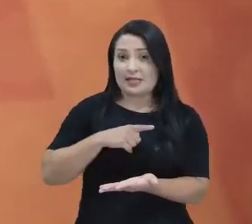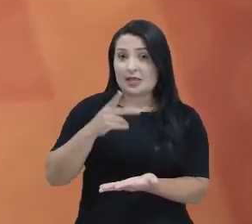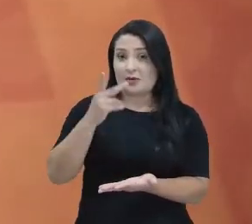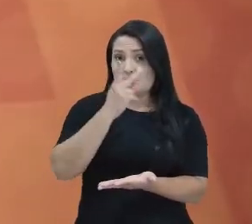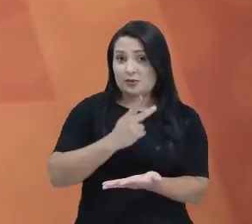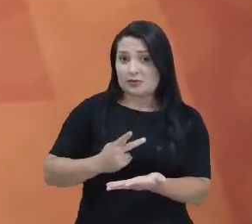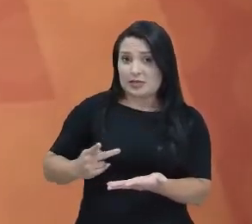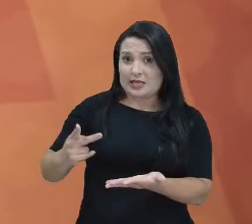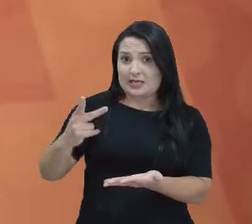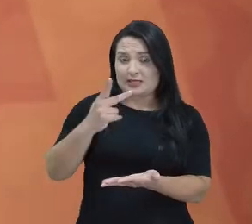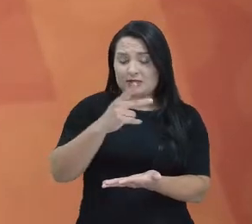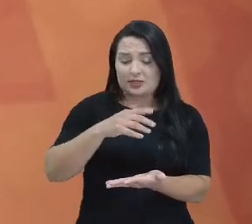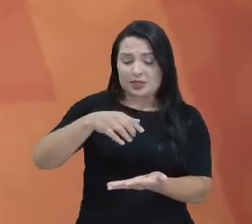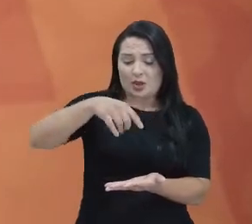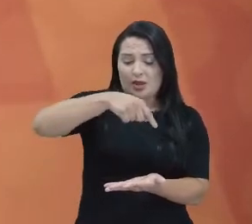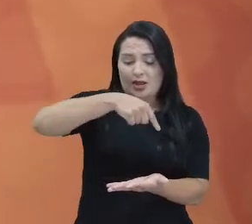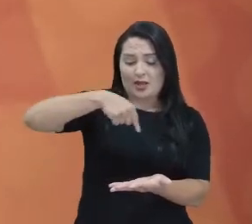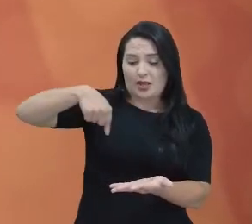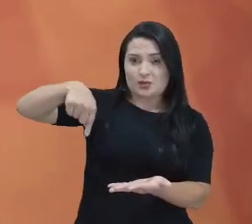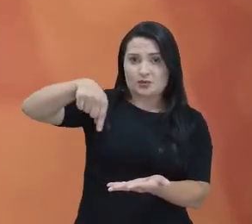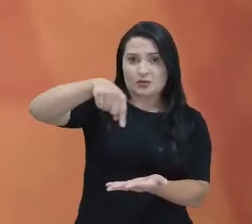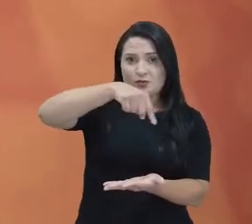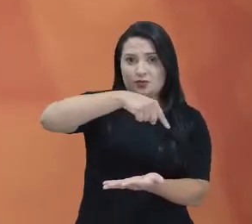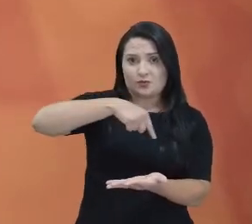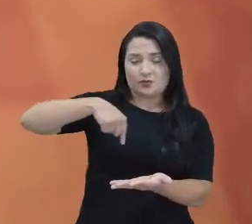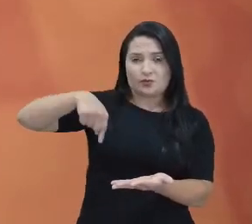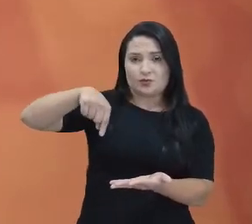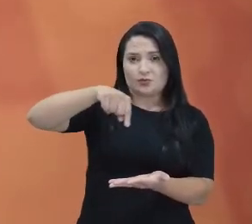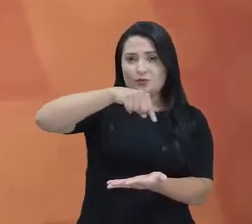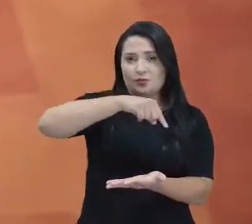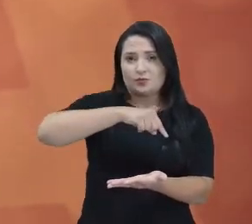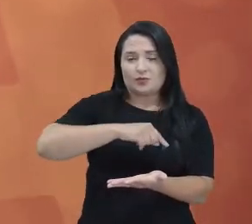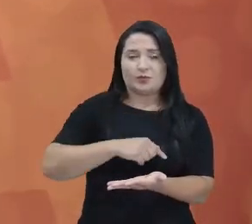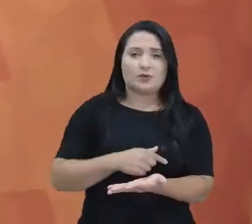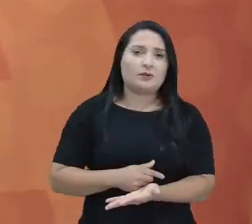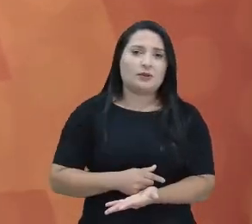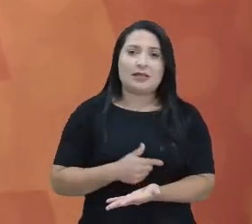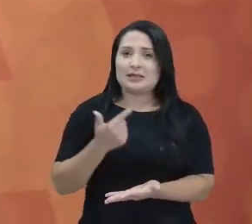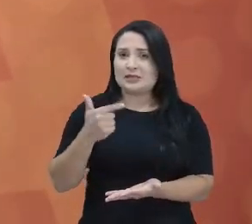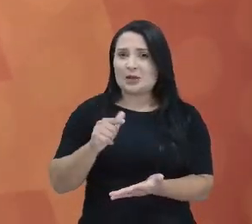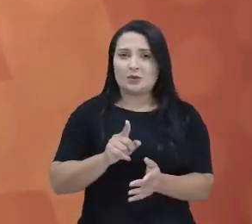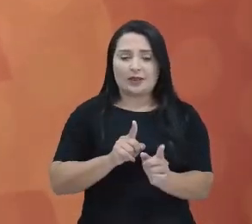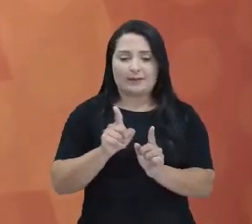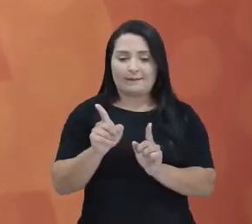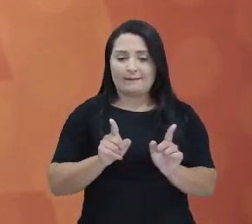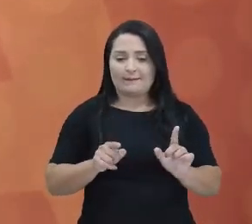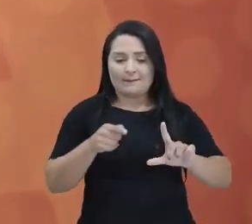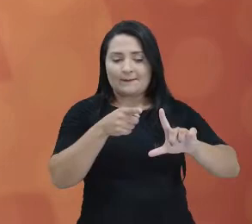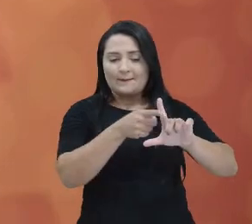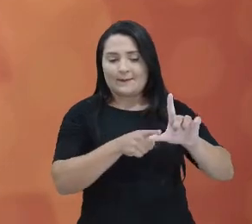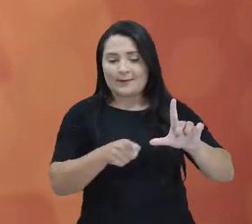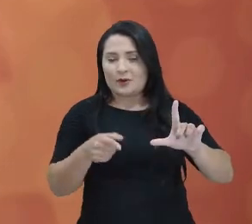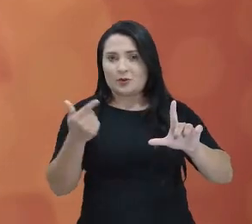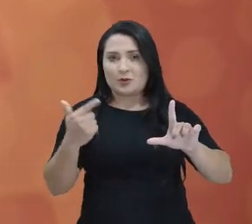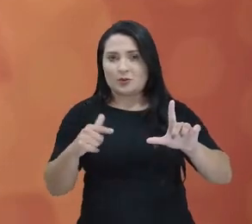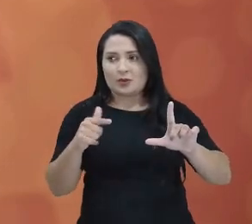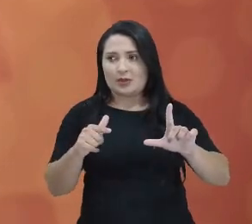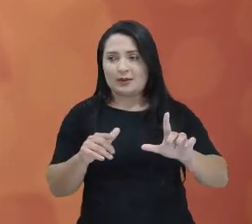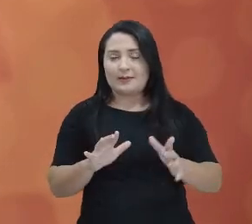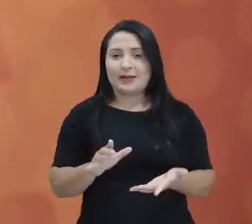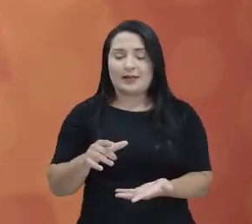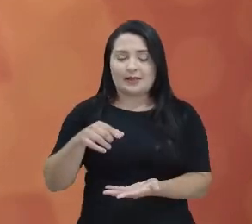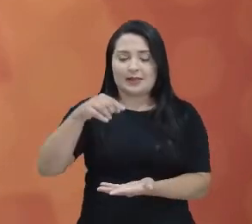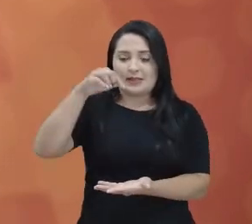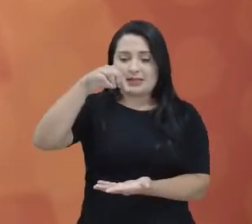figura que tem um corpo redondo, tá certo? Ela não tem arestas, mas ela tem aqui um vértice.